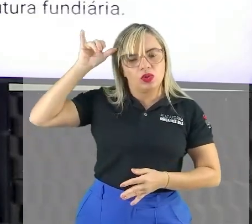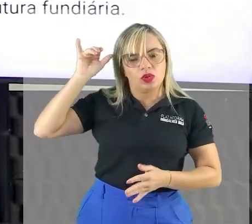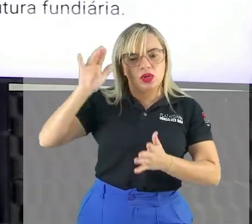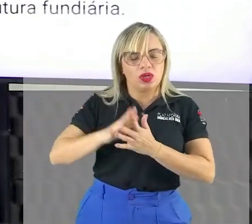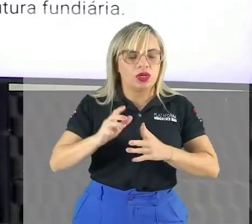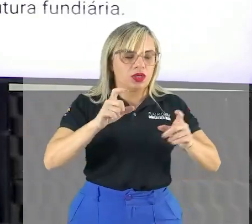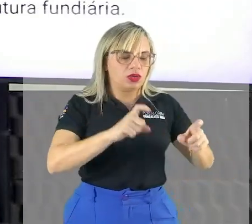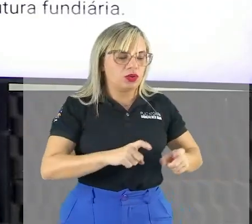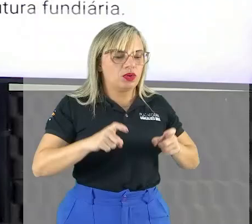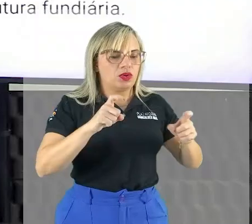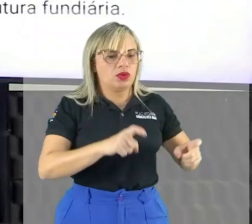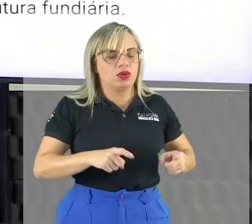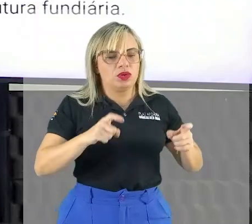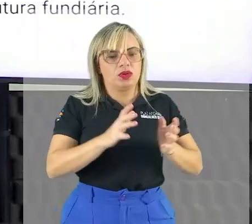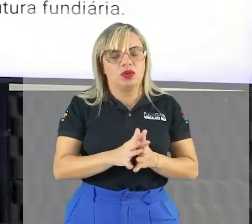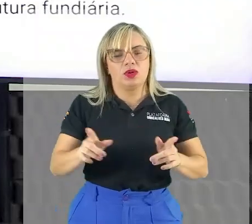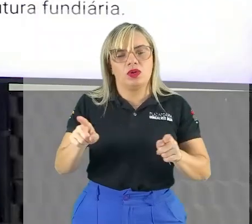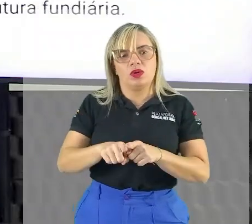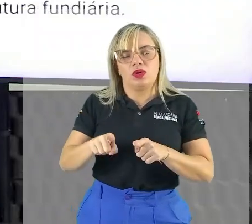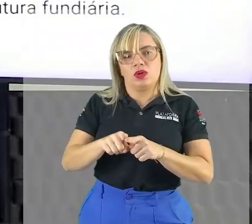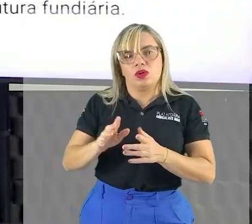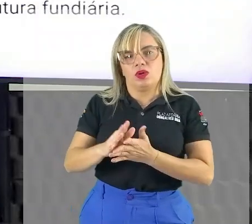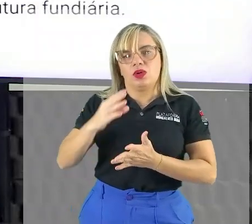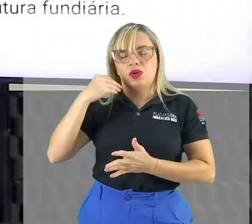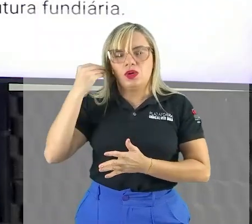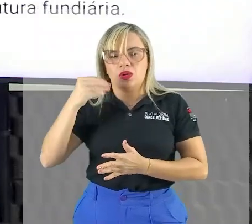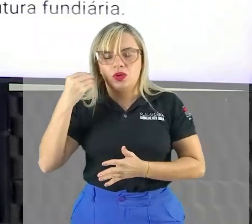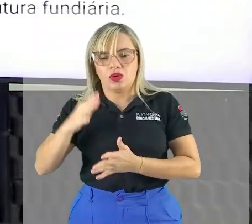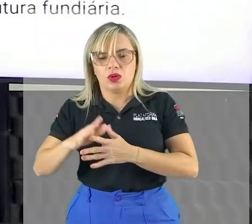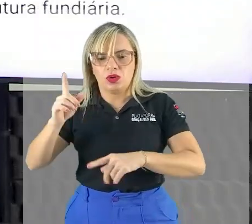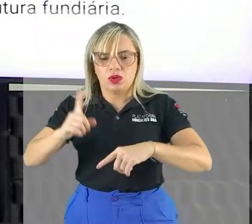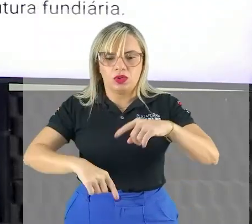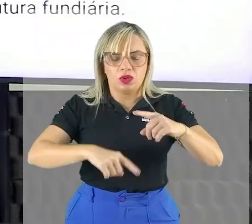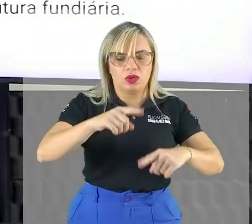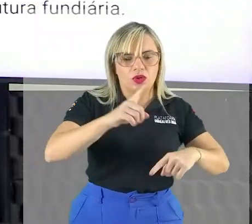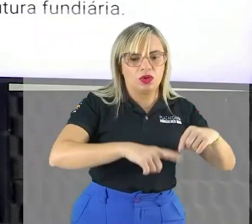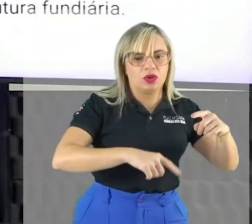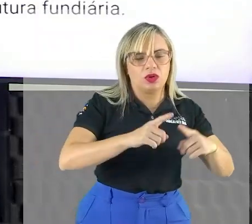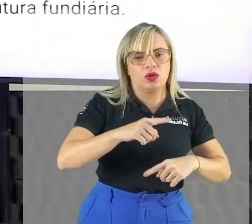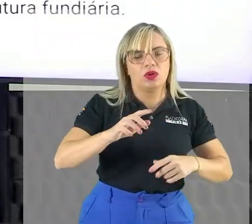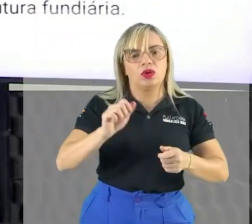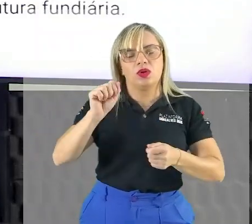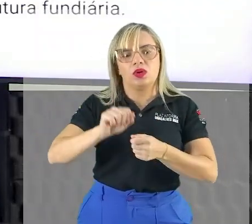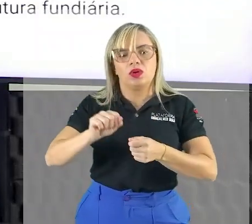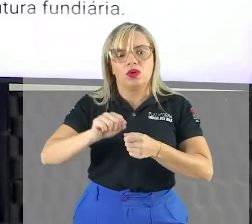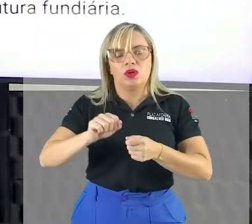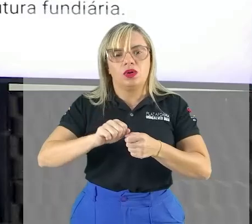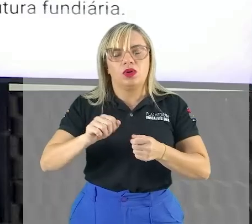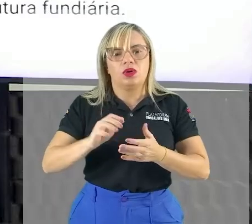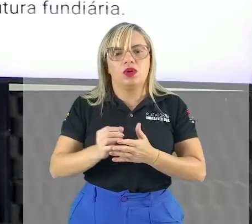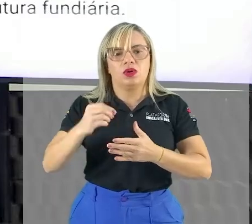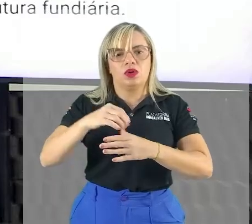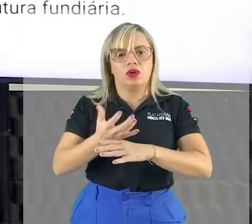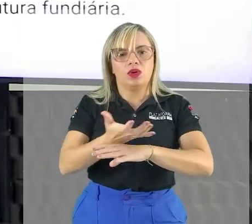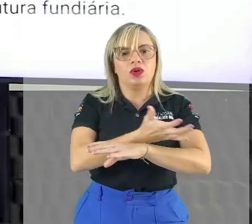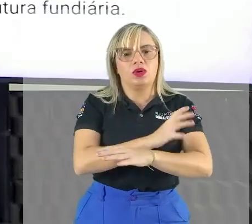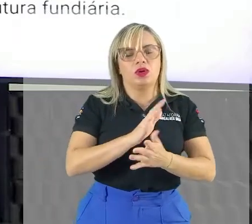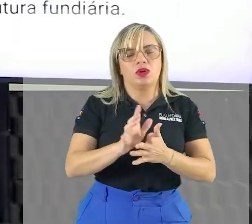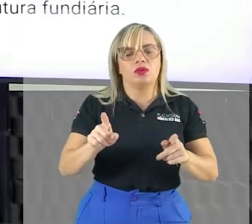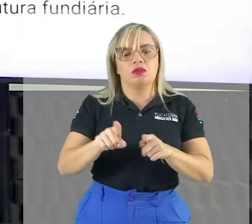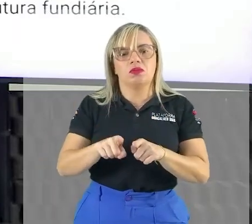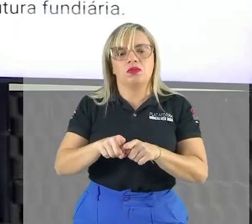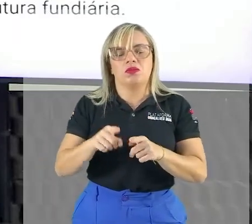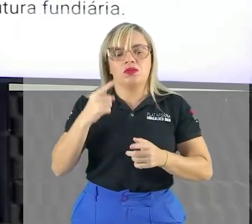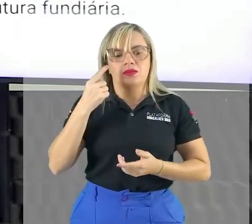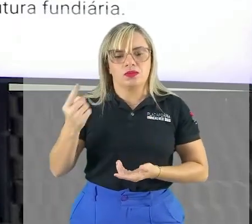agricultura, em que vai experimentar ou outros utensílios que vai aumentar a produtividade. Bom, mas a questão aqui, ela